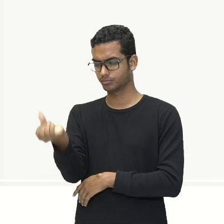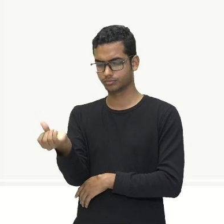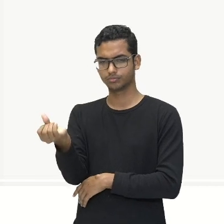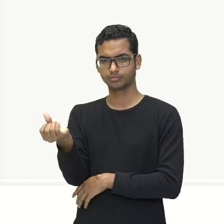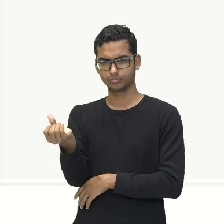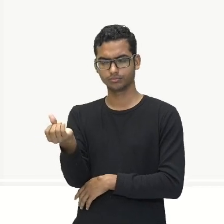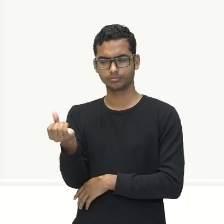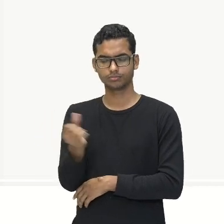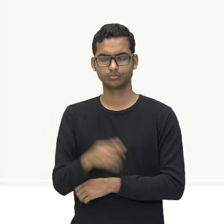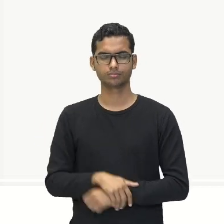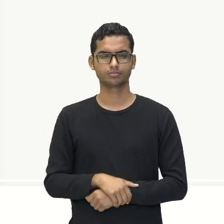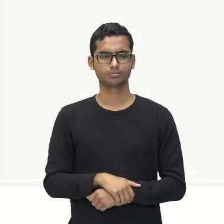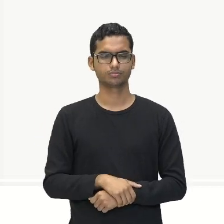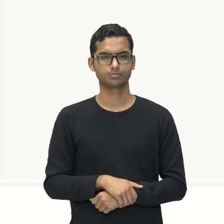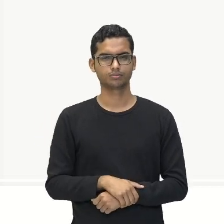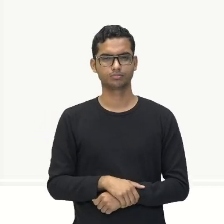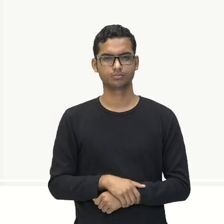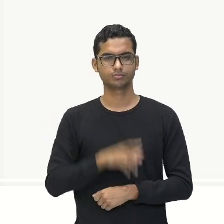1.536.